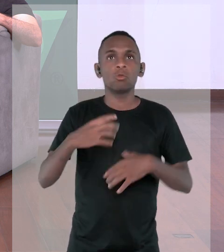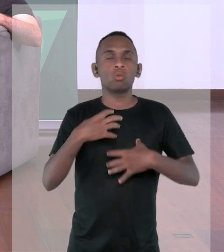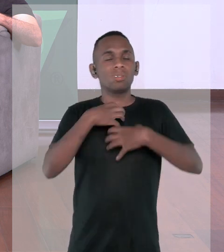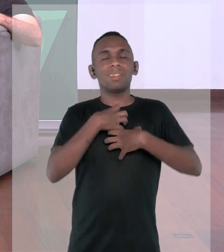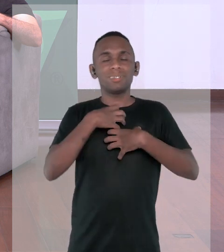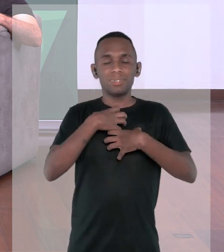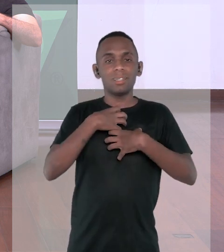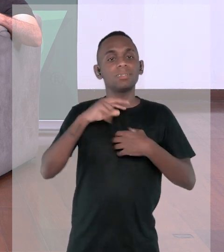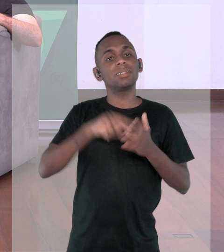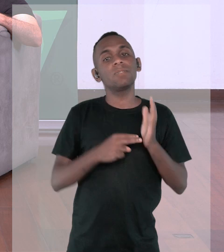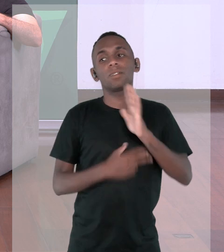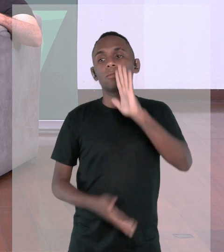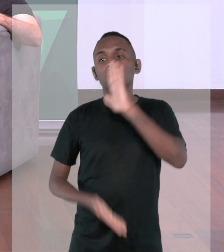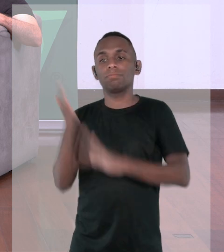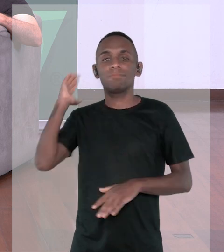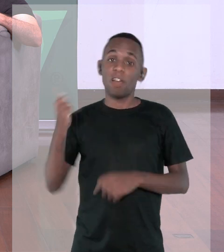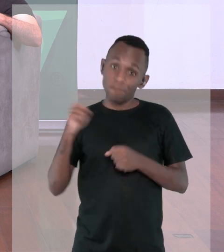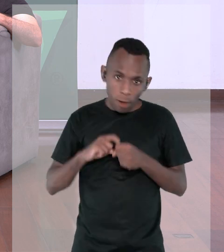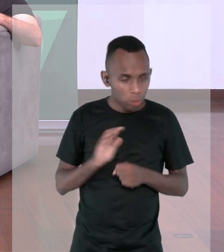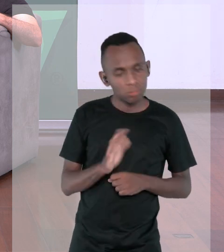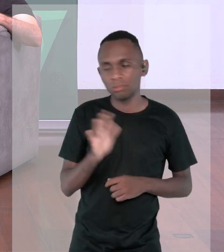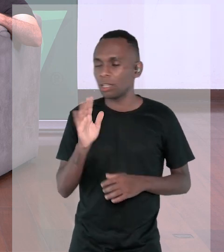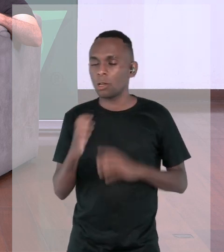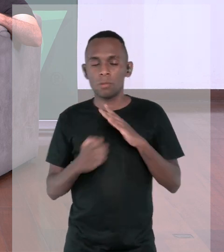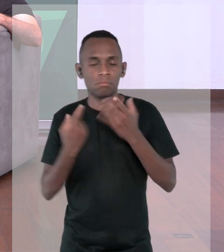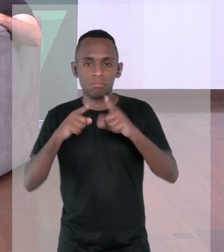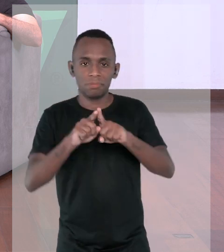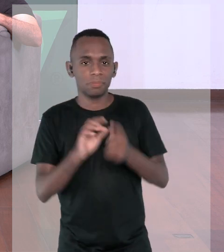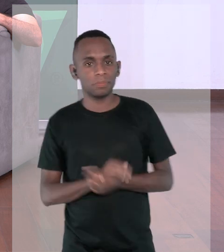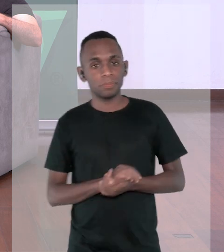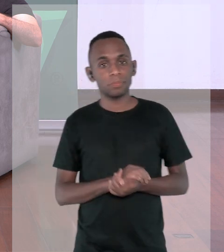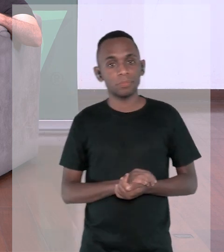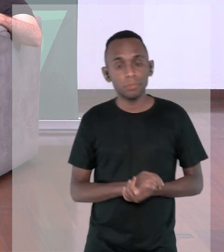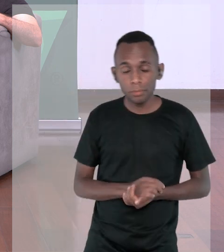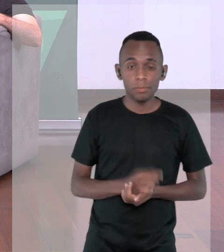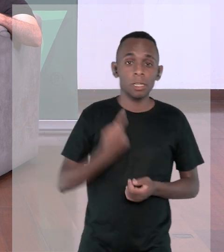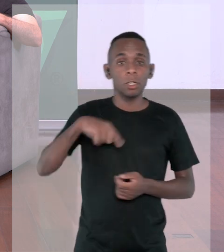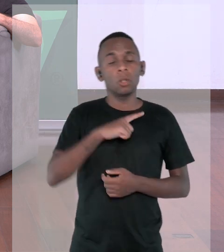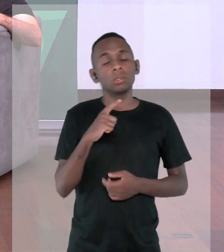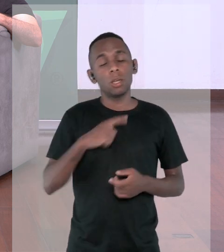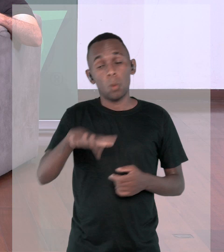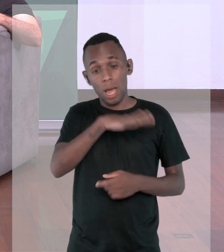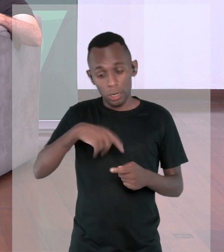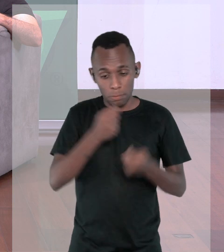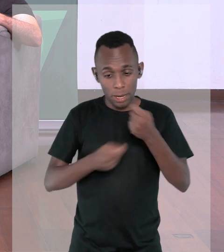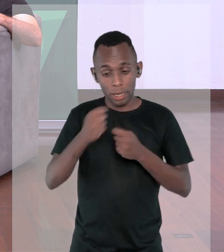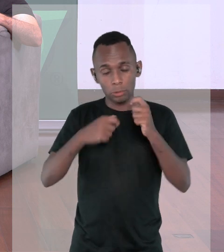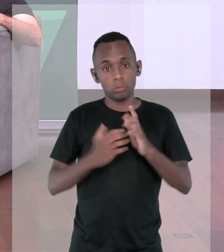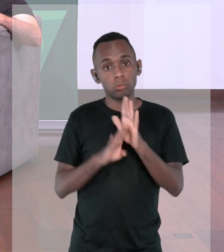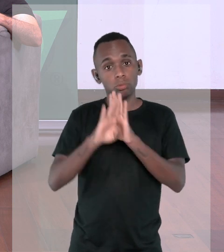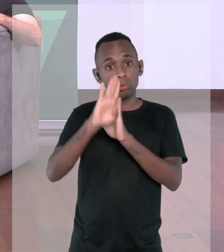em casa, ele pega a mochilinha dele e não volta. Como a gente tem um mercado que está crescendo, tem empresas que